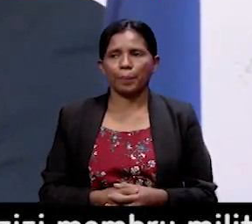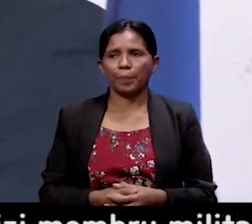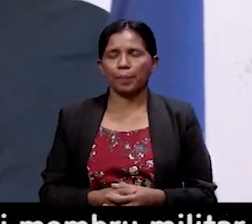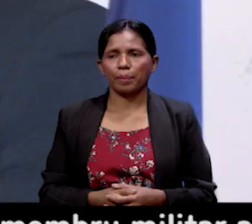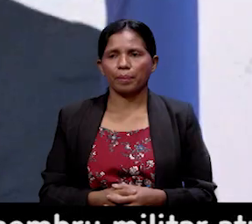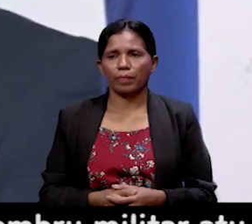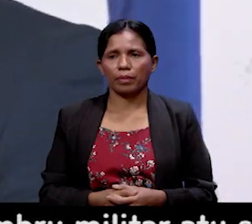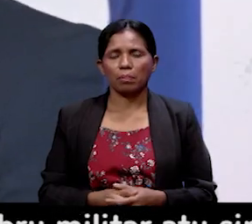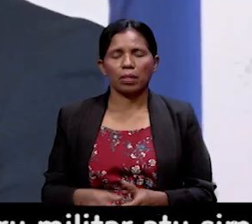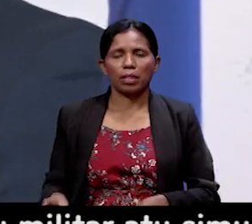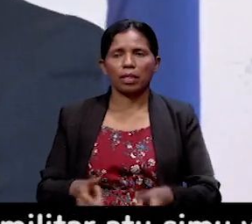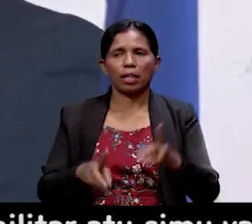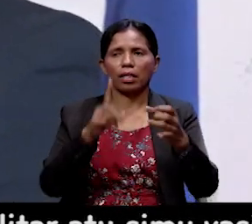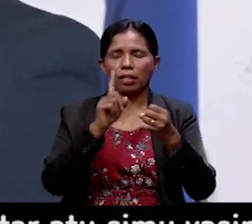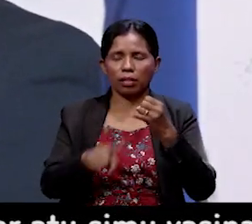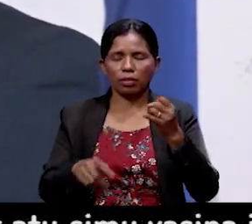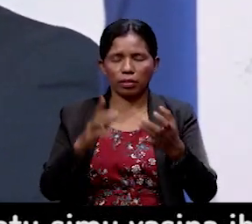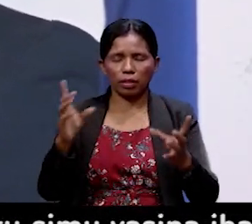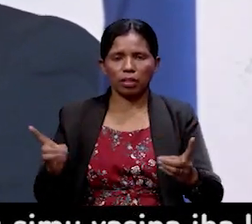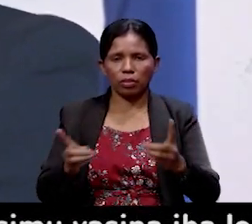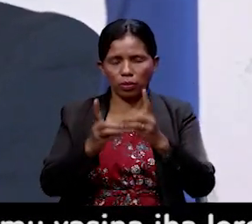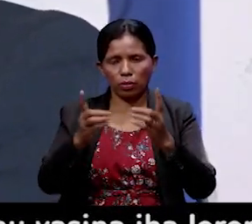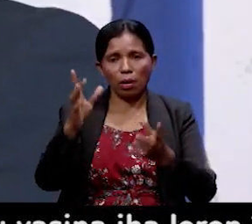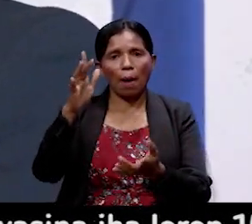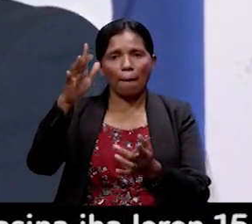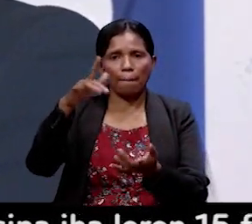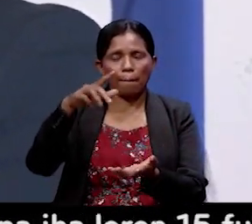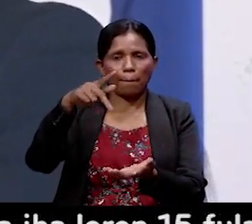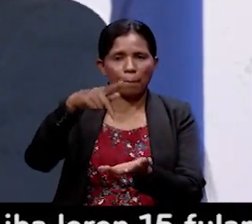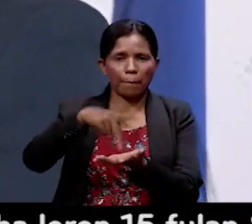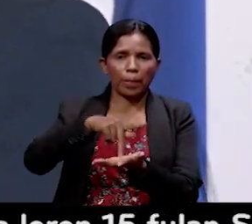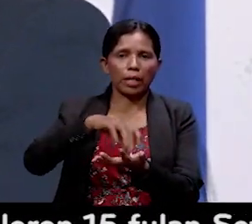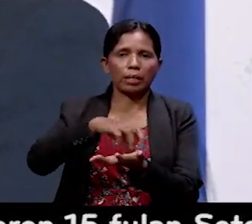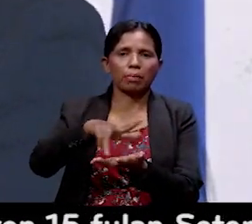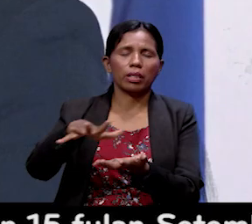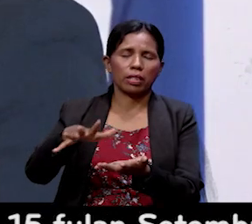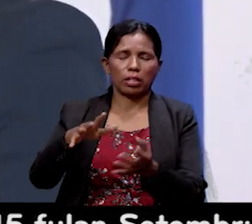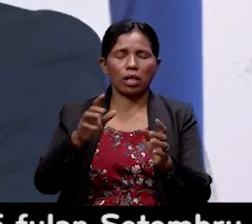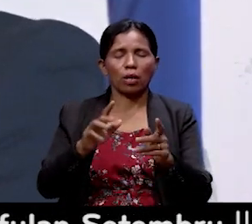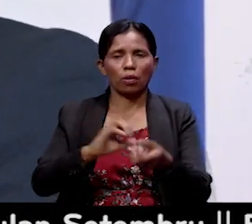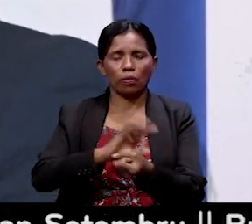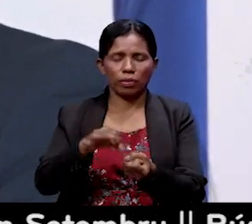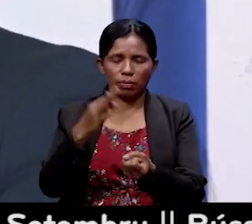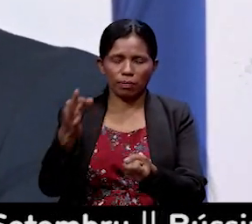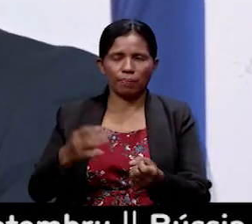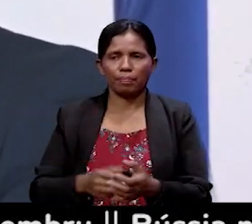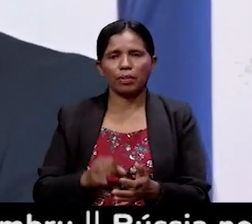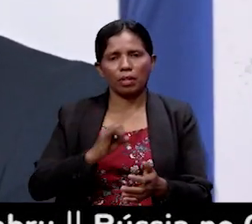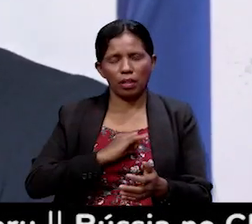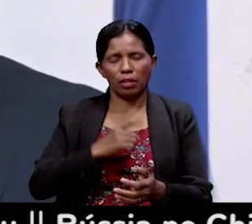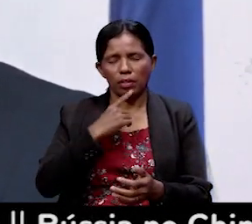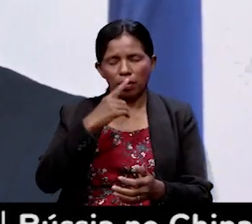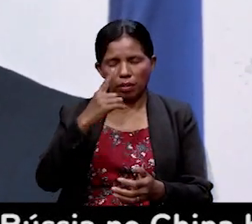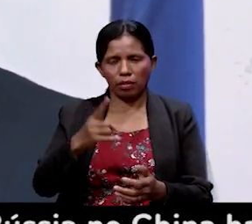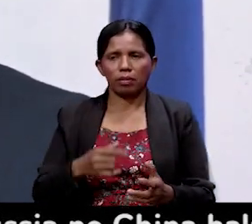e custo que pode contra a pandemia iraniana. Há uma espera que está. O número que a cena